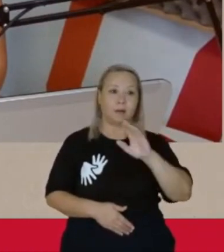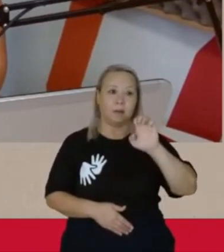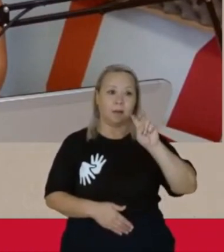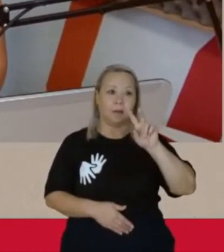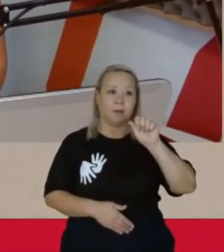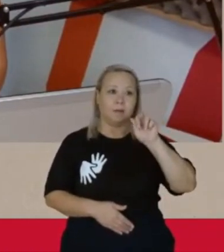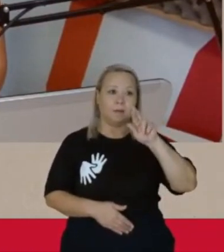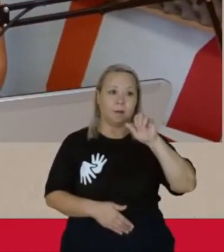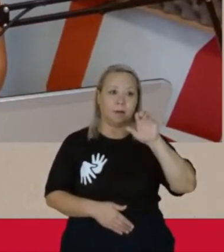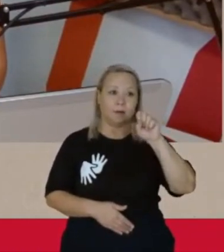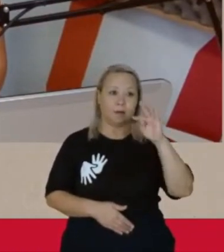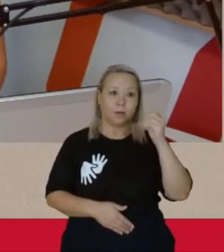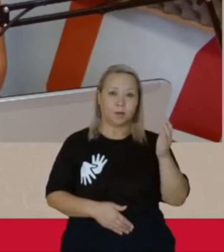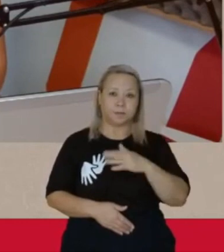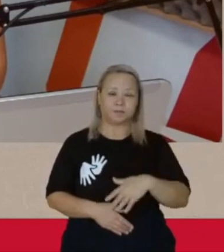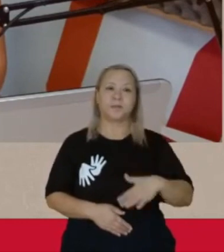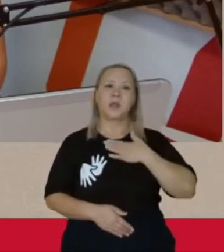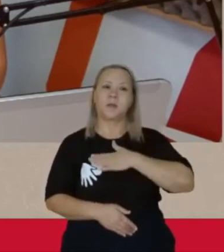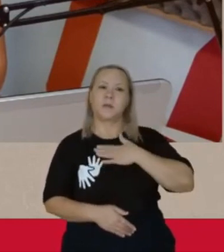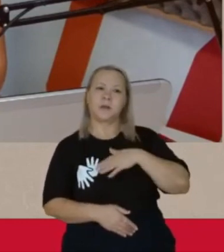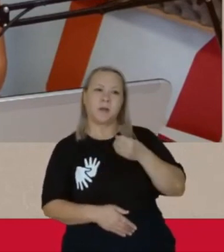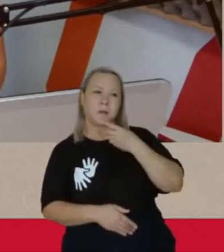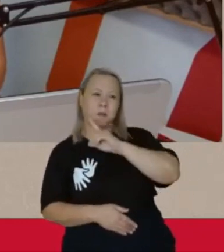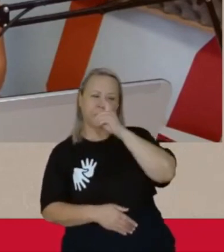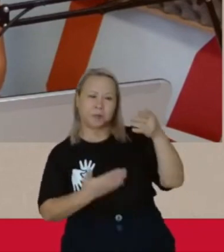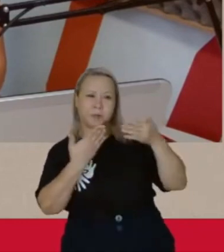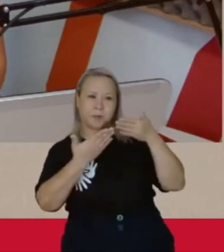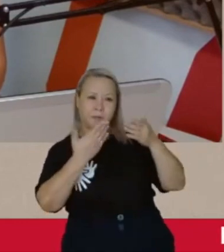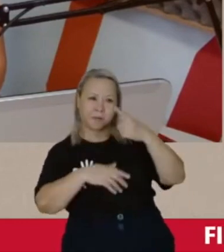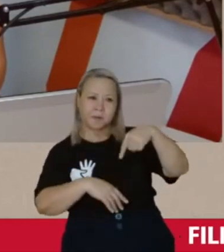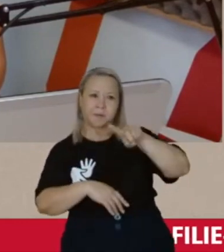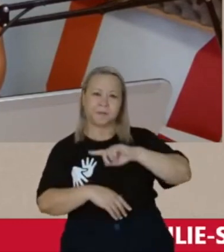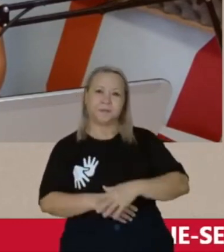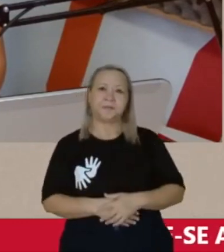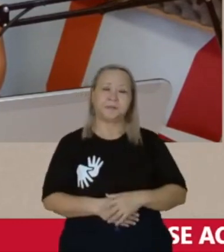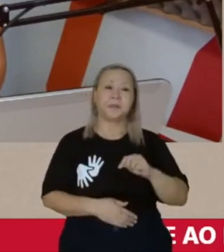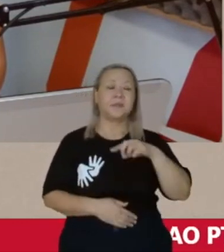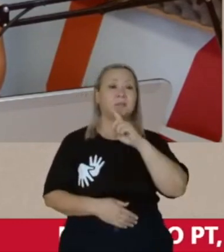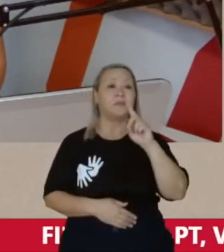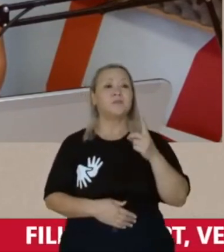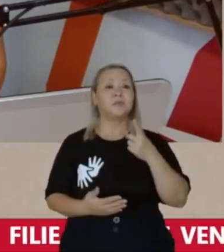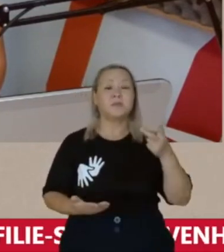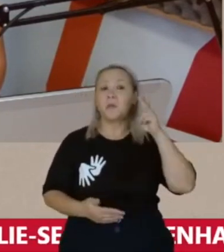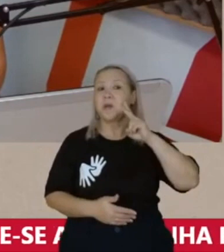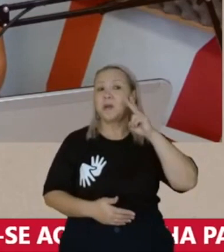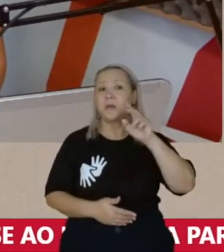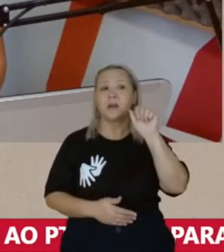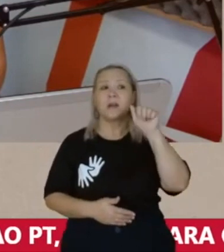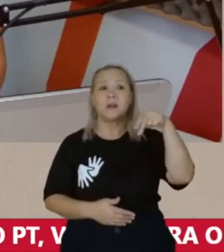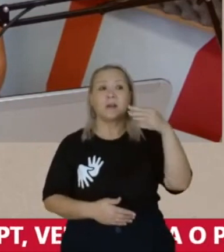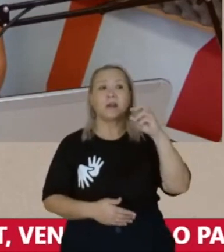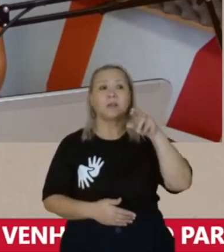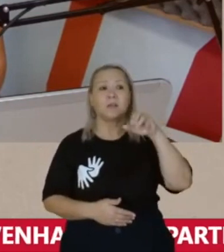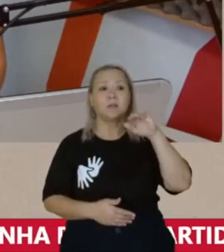Bom dia, um prazer enorme estar aqui conversando com vocês. Nesse dia, um dia que a gente tem que lembrar Antonieta de Barros,